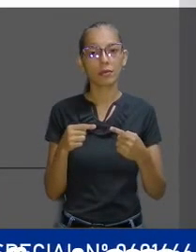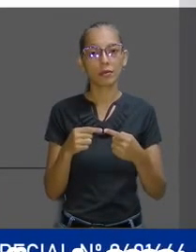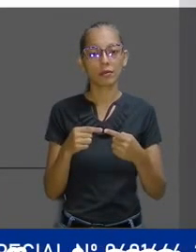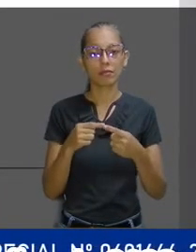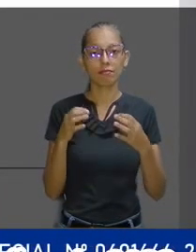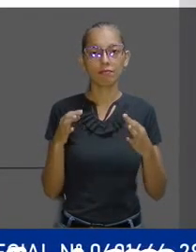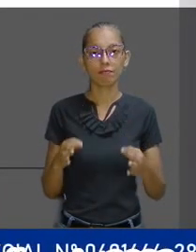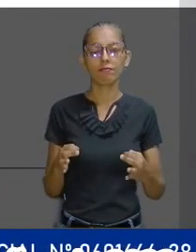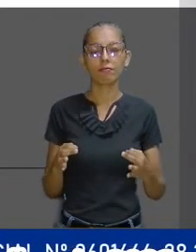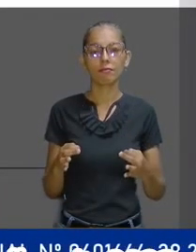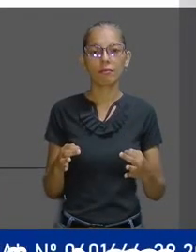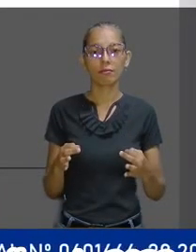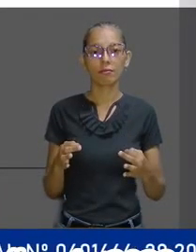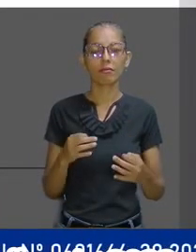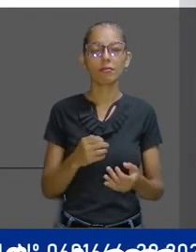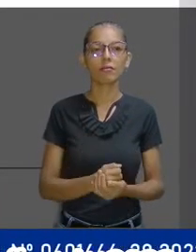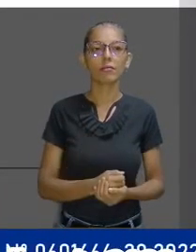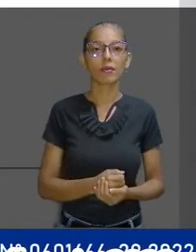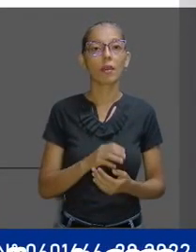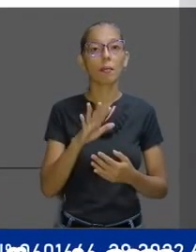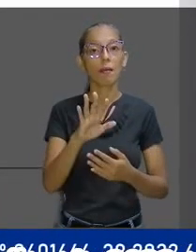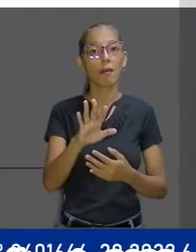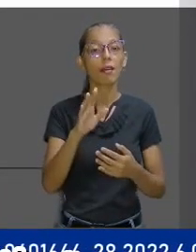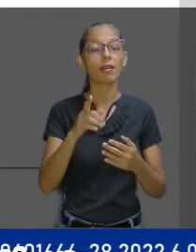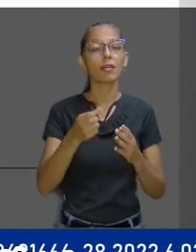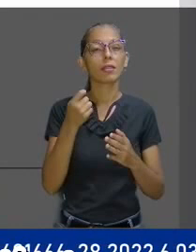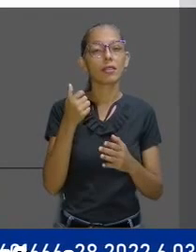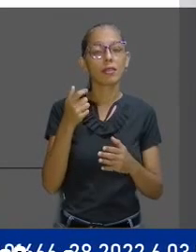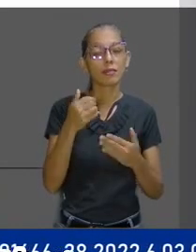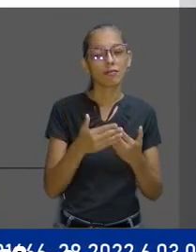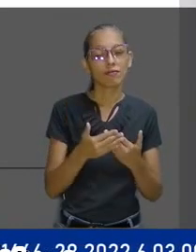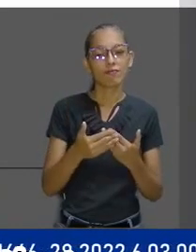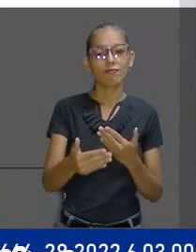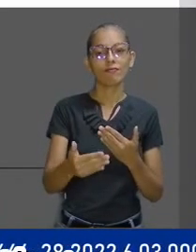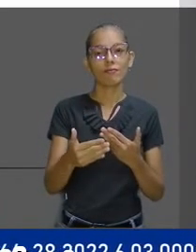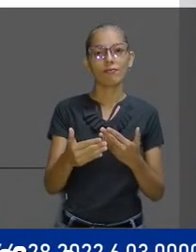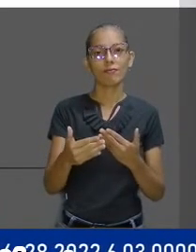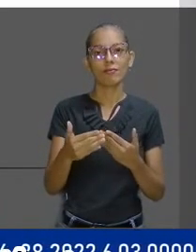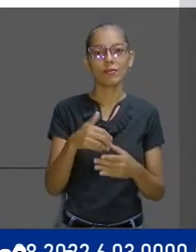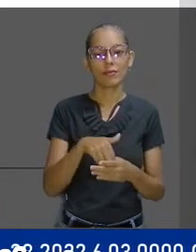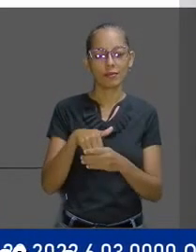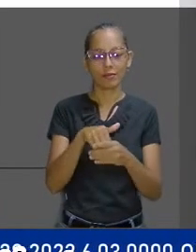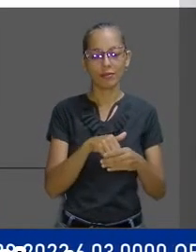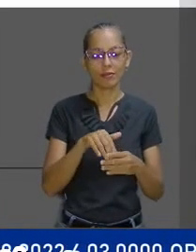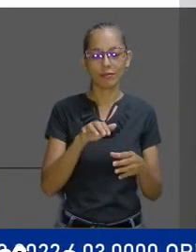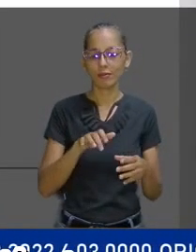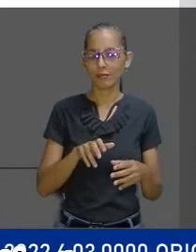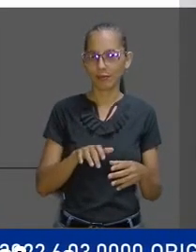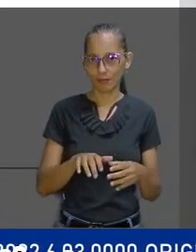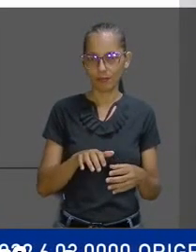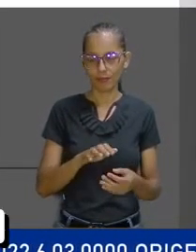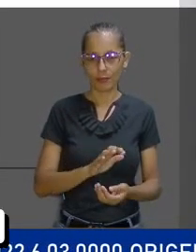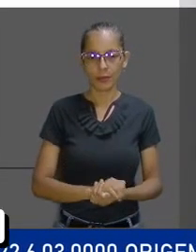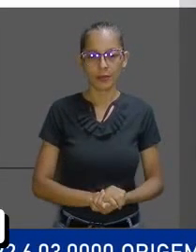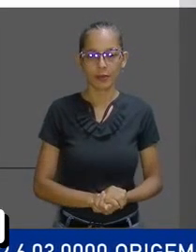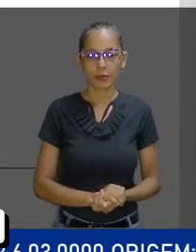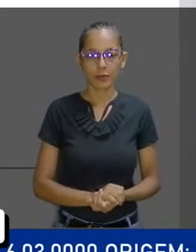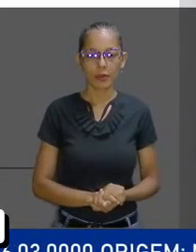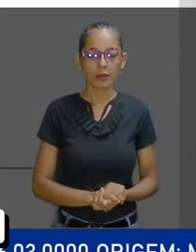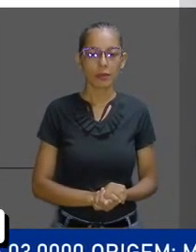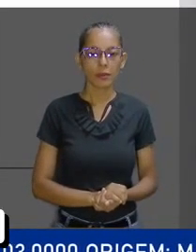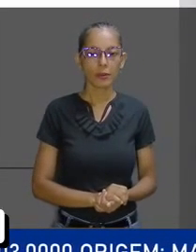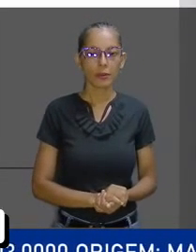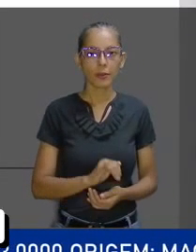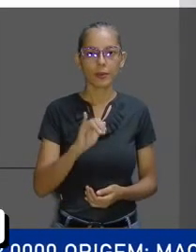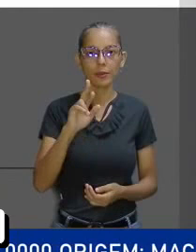realizado o primeiro turno das eleições de 2022. Irlon informou à autoridade policial que as cestas básicas já estavam compradas em